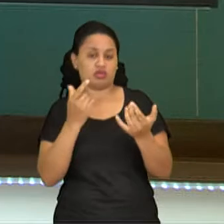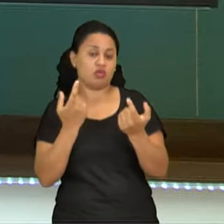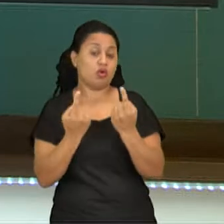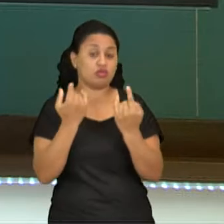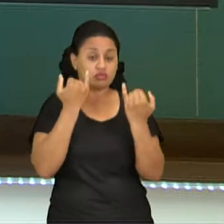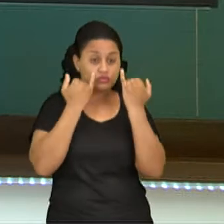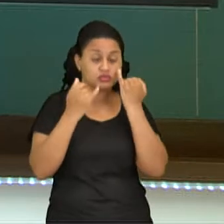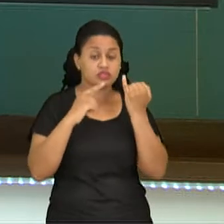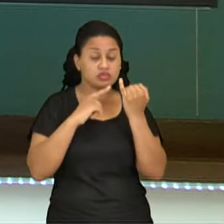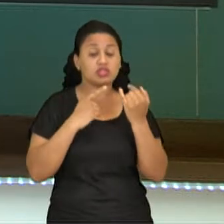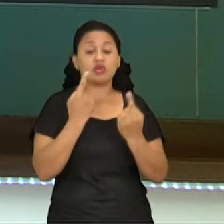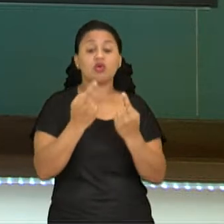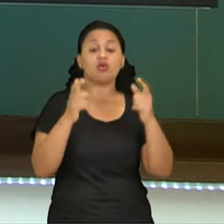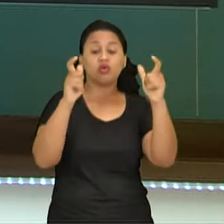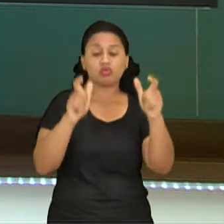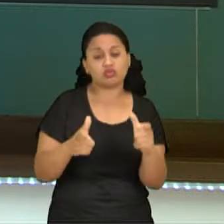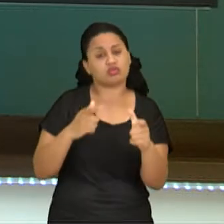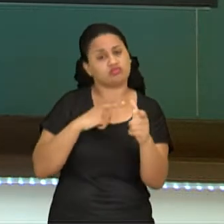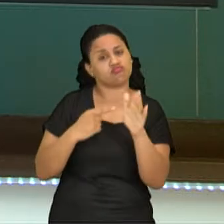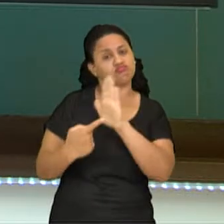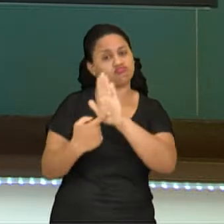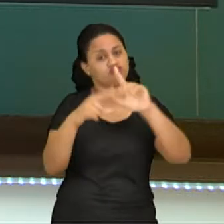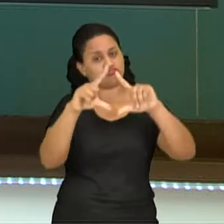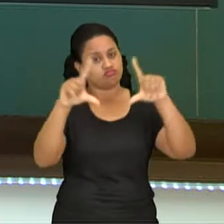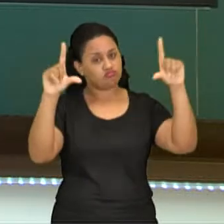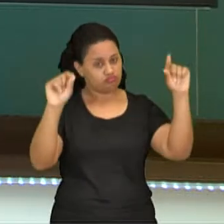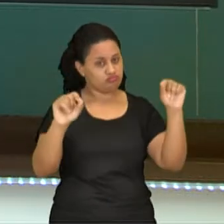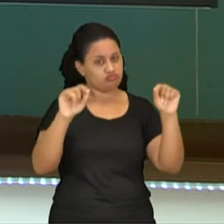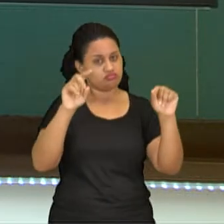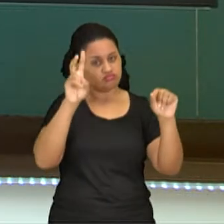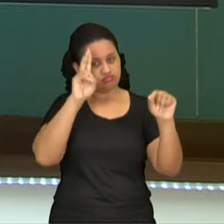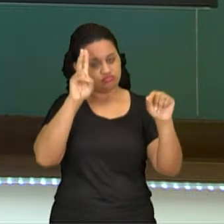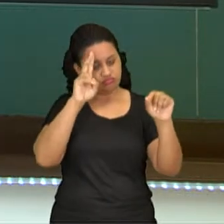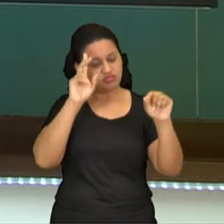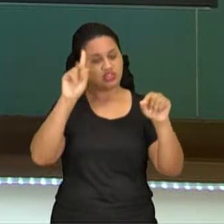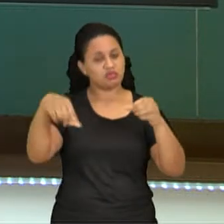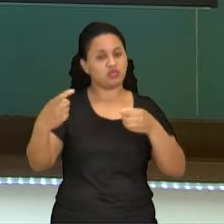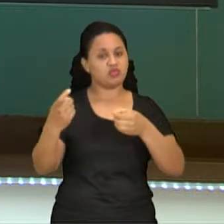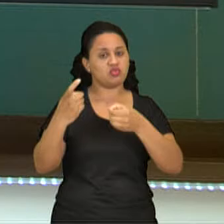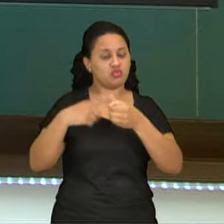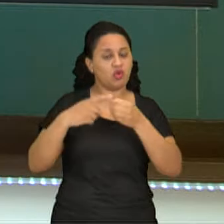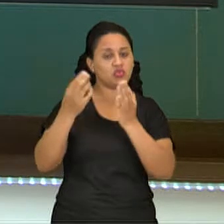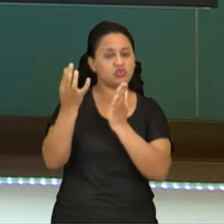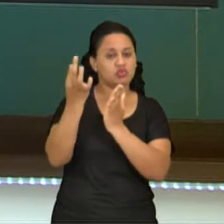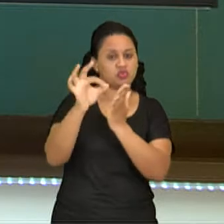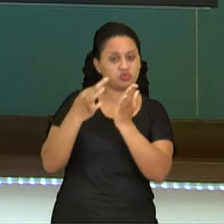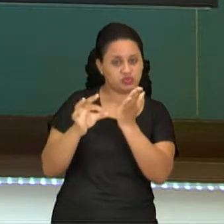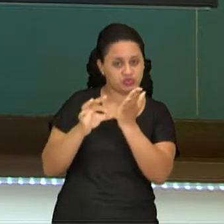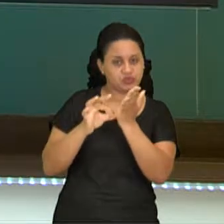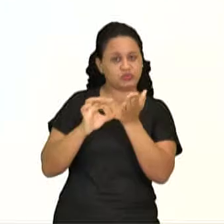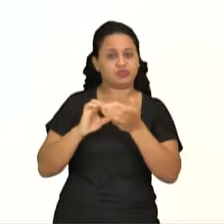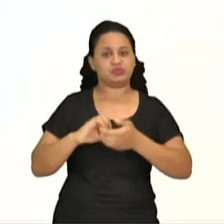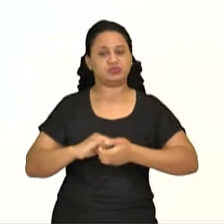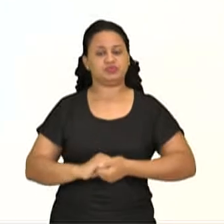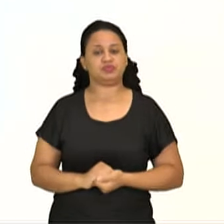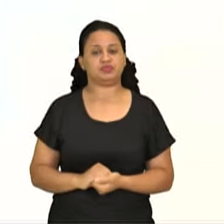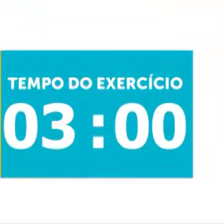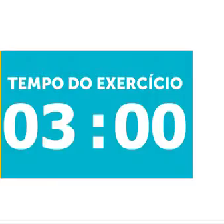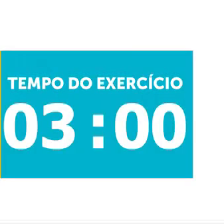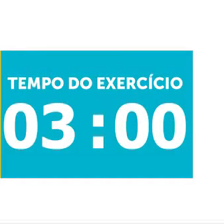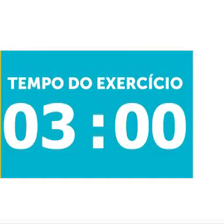é o espaço ali colocado, apresentado na história? Eu volto já já comentando com você esses fragmentos.